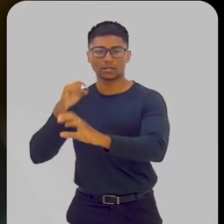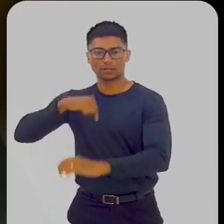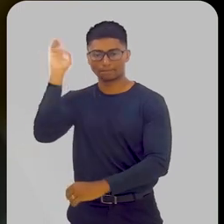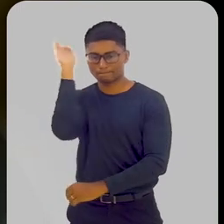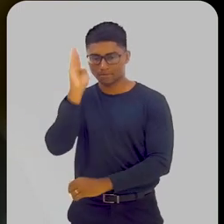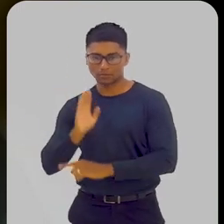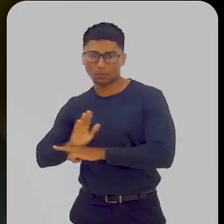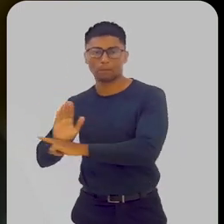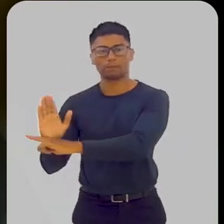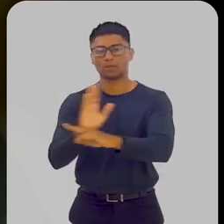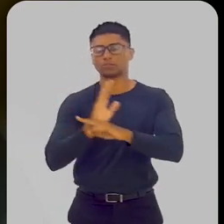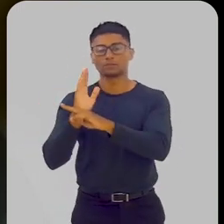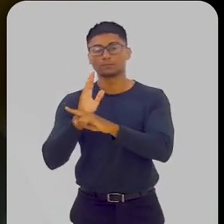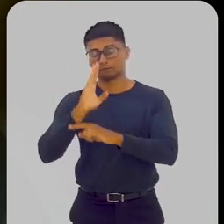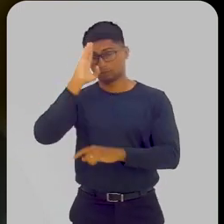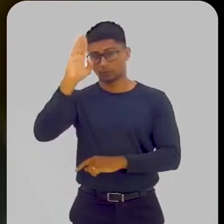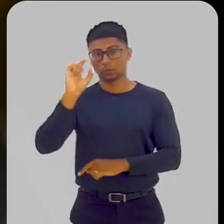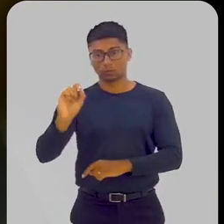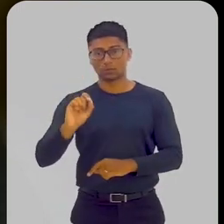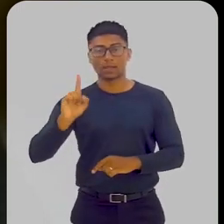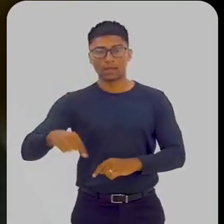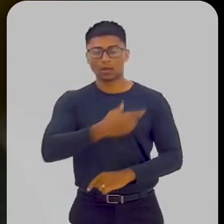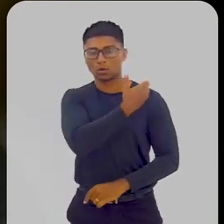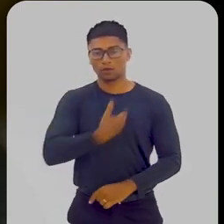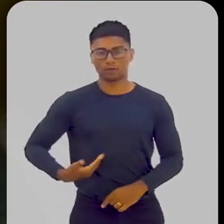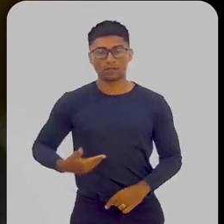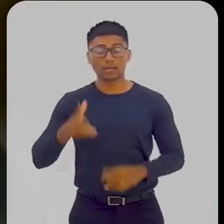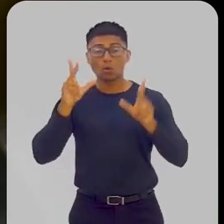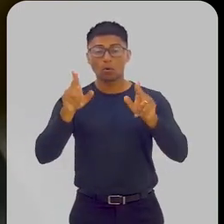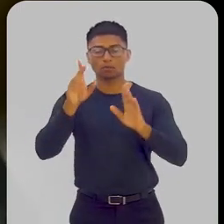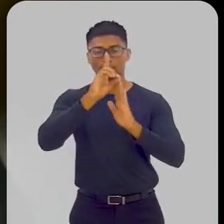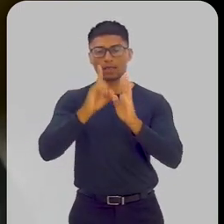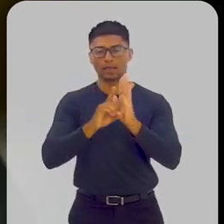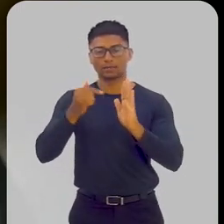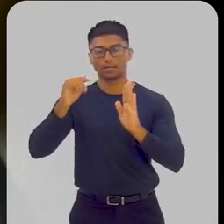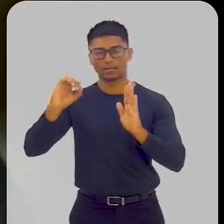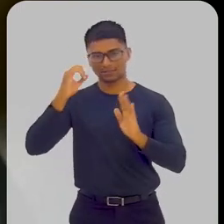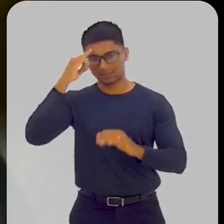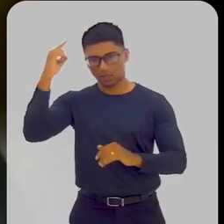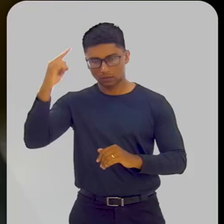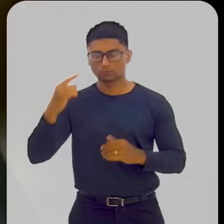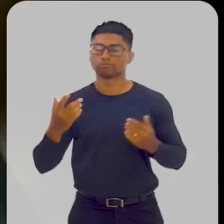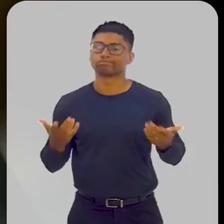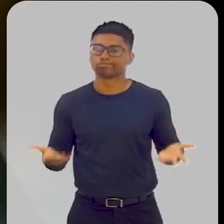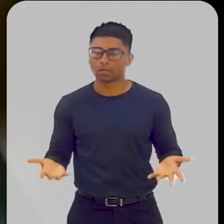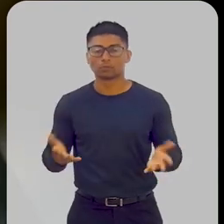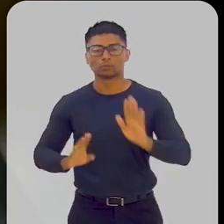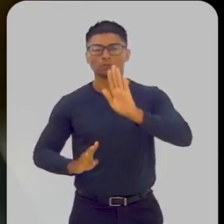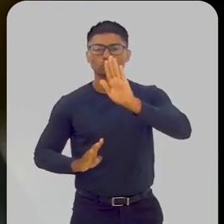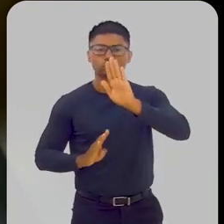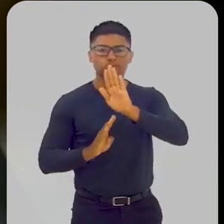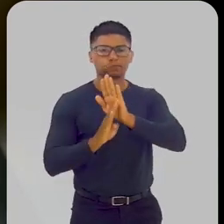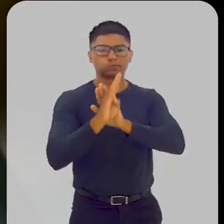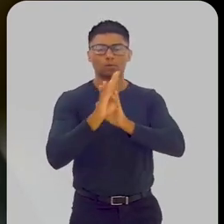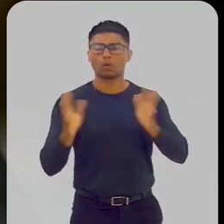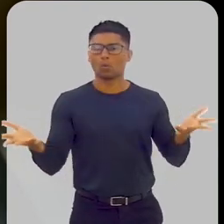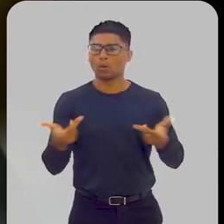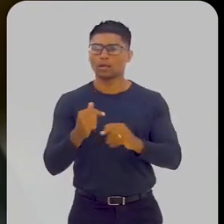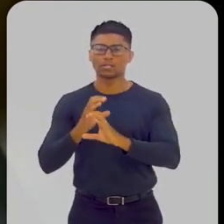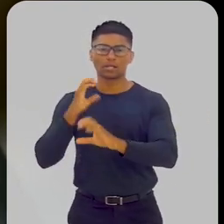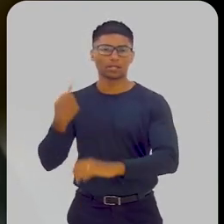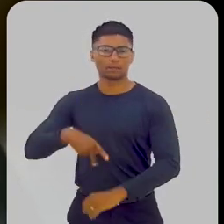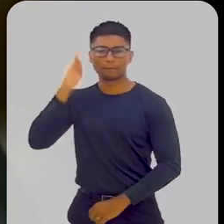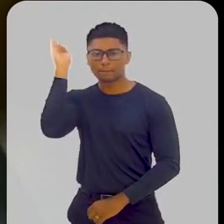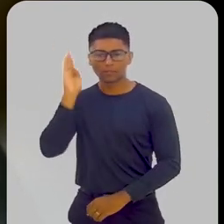engenharia nacional, envolvendo, inclusive, as compras públicas, como aconteceu na década de 70, onde houve um vertiginoso crescimento em